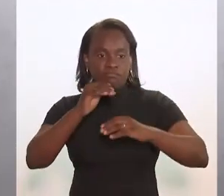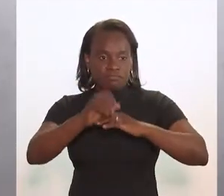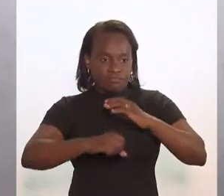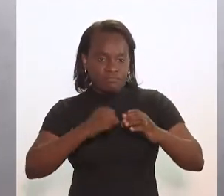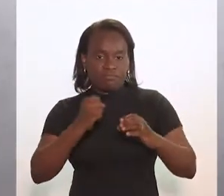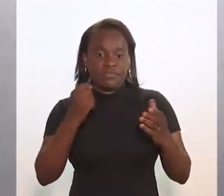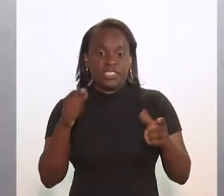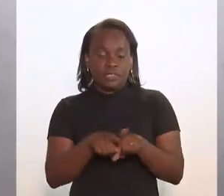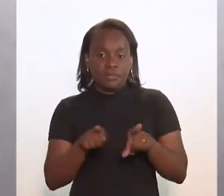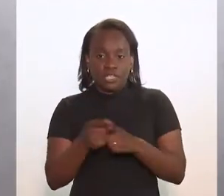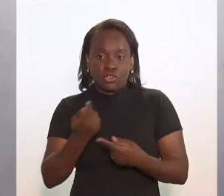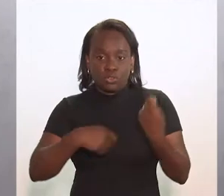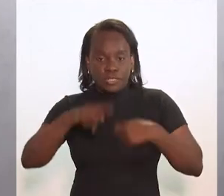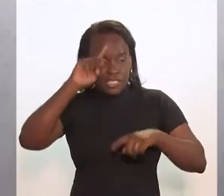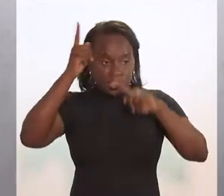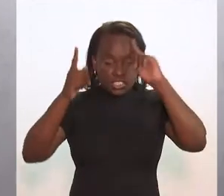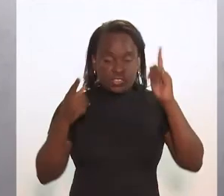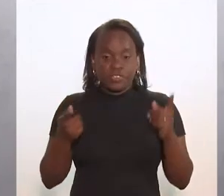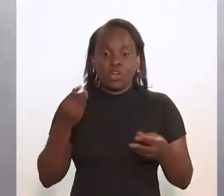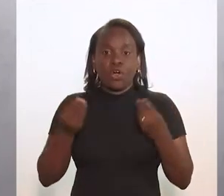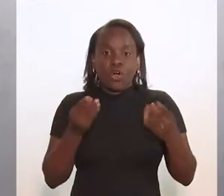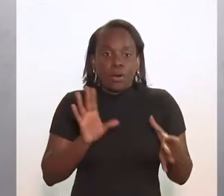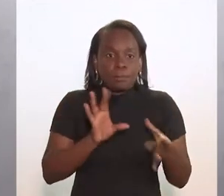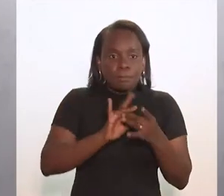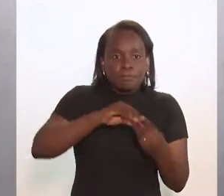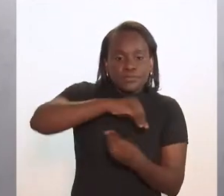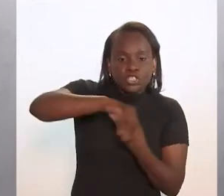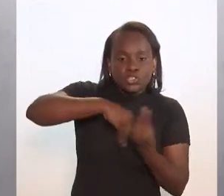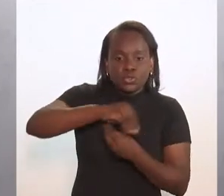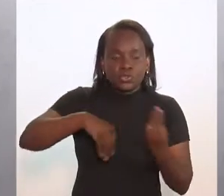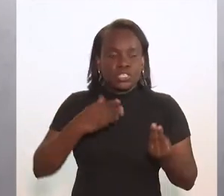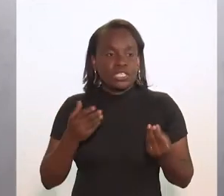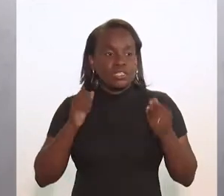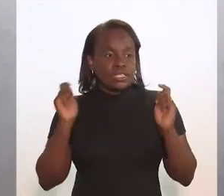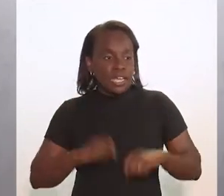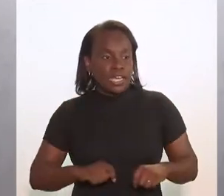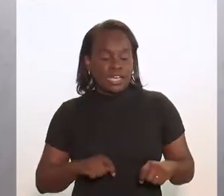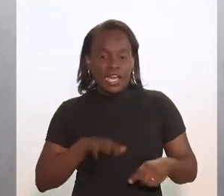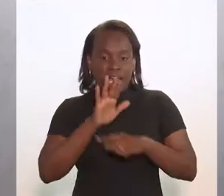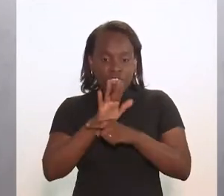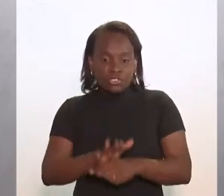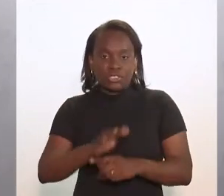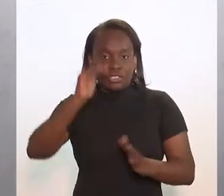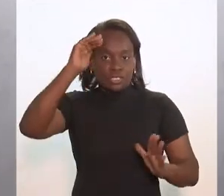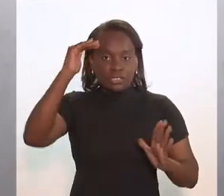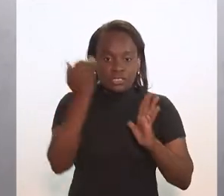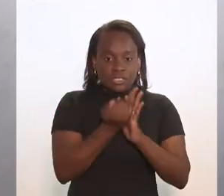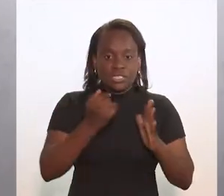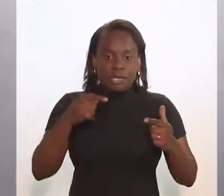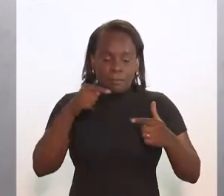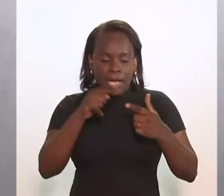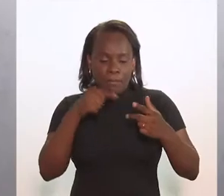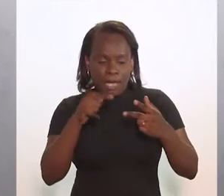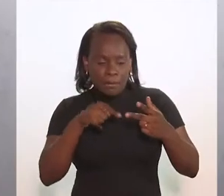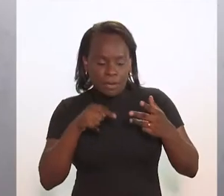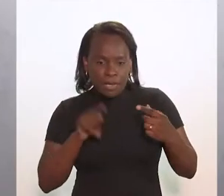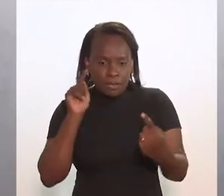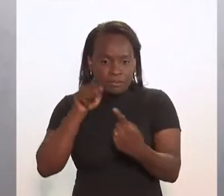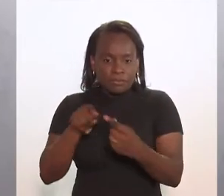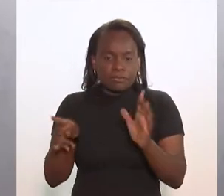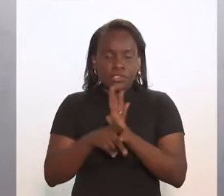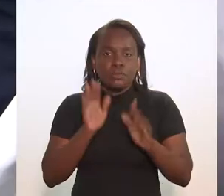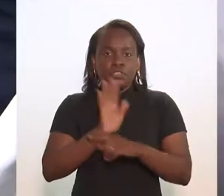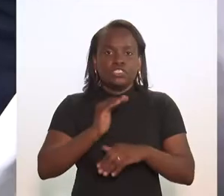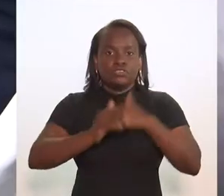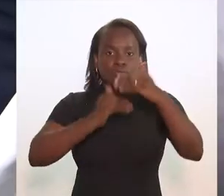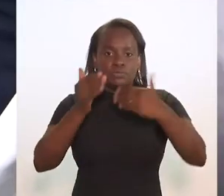desenvolvimento sustentável com a economia criativa, como é que a gente faz esse mix aí, ajudar a cumprir, né, as metas e os